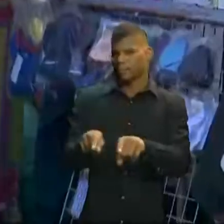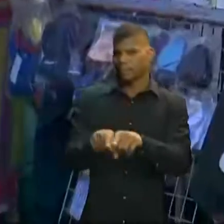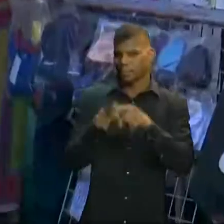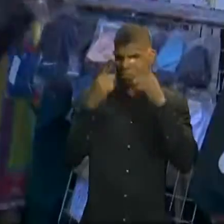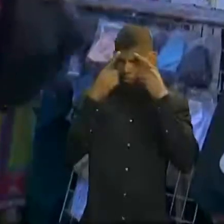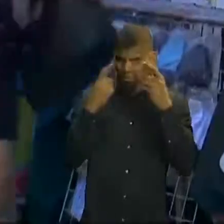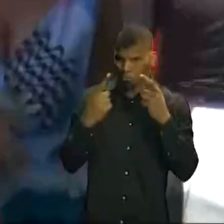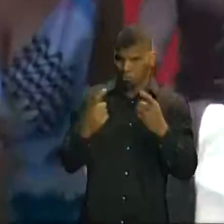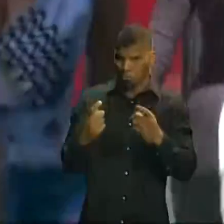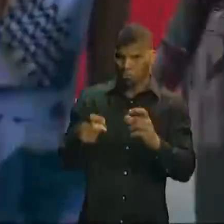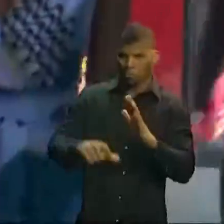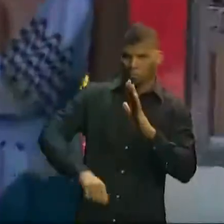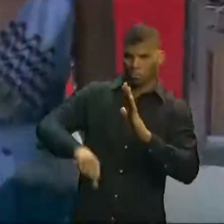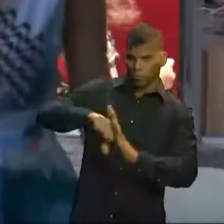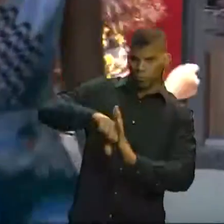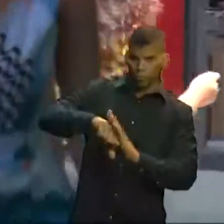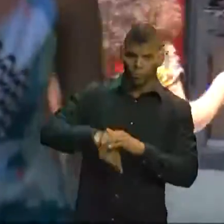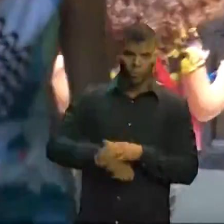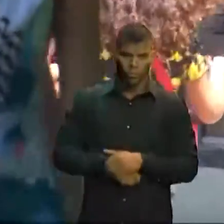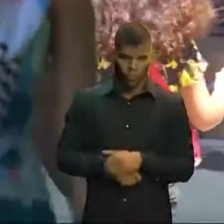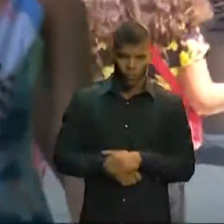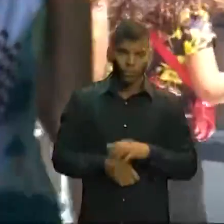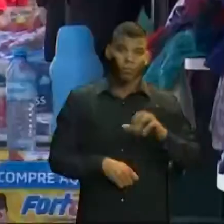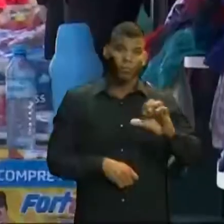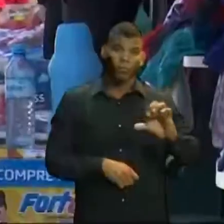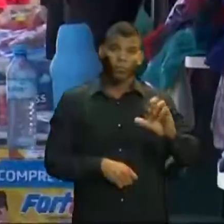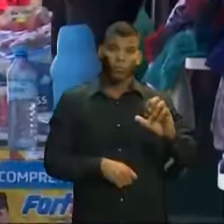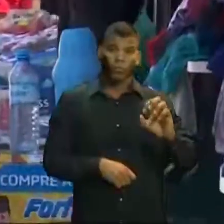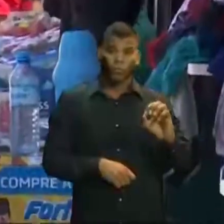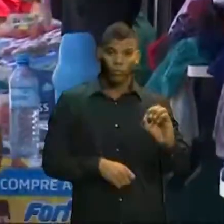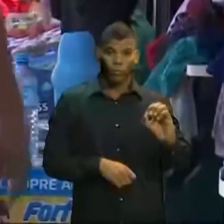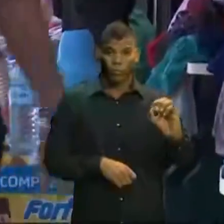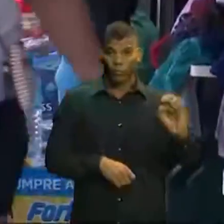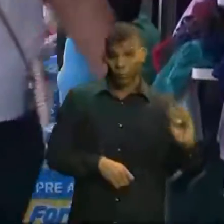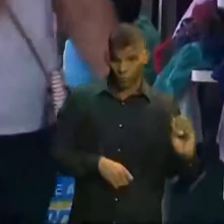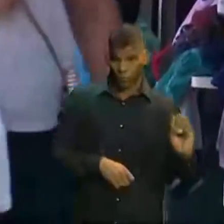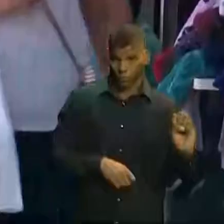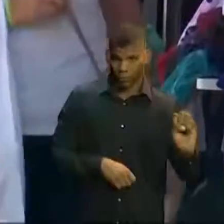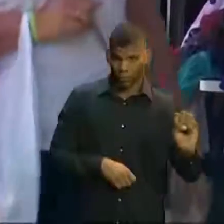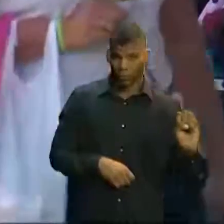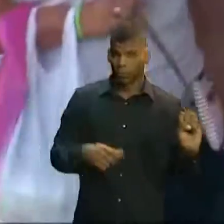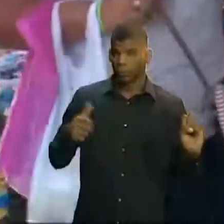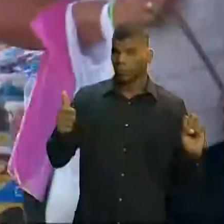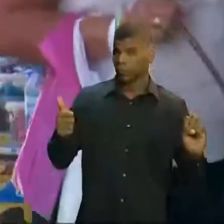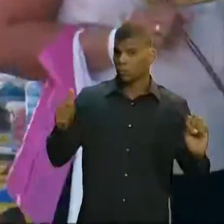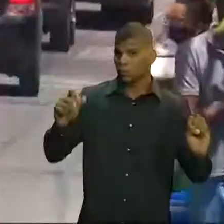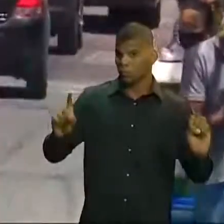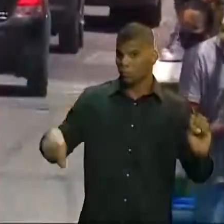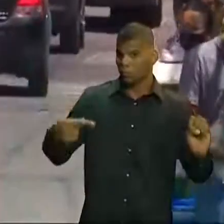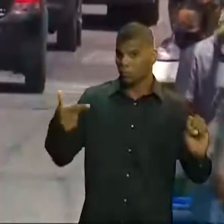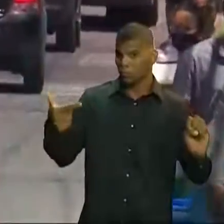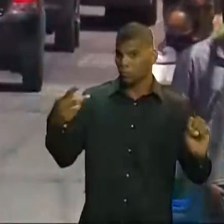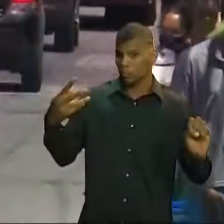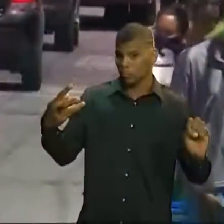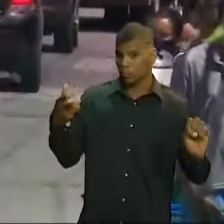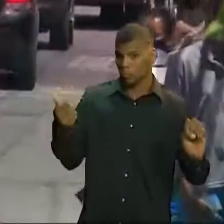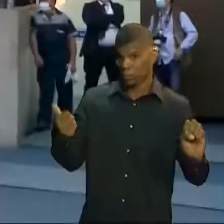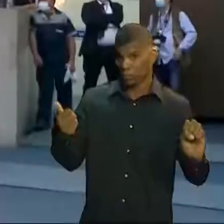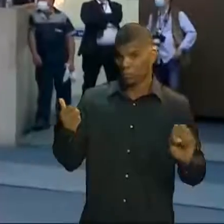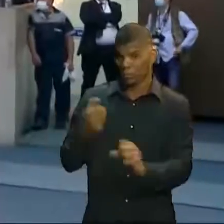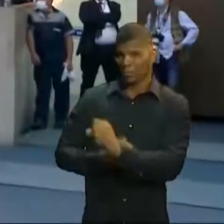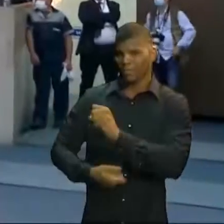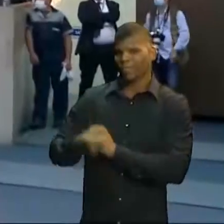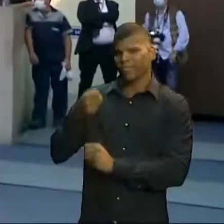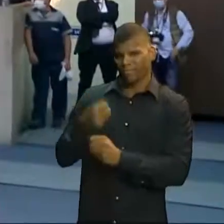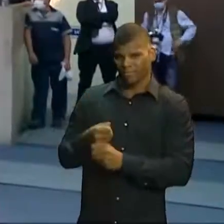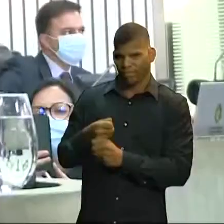intencionais. Ao todo, foram 908 casos contra 1.241 registrados no ano anterior.